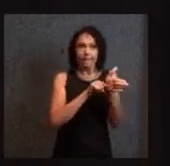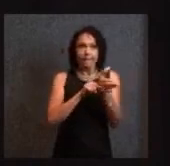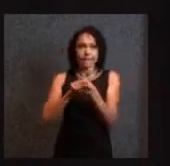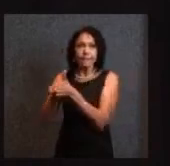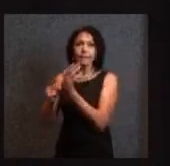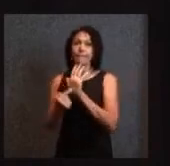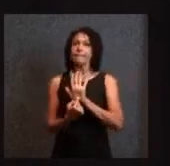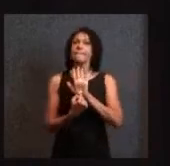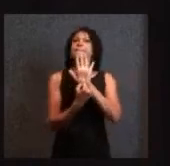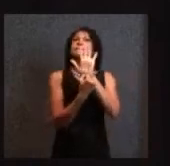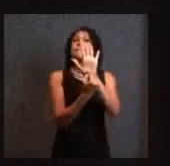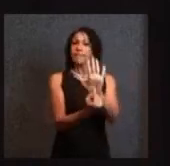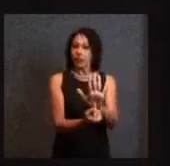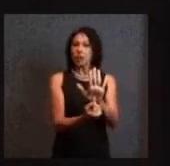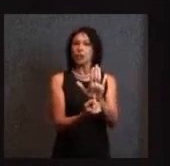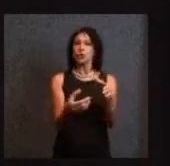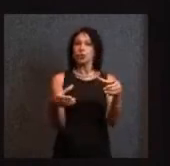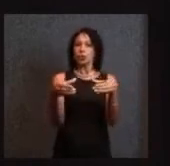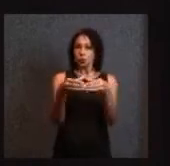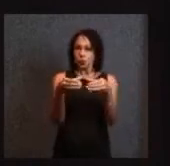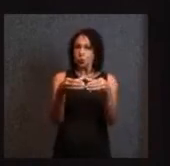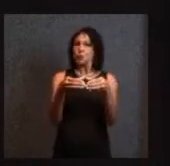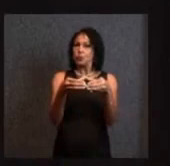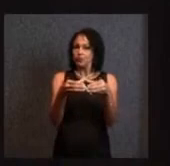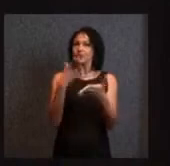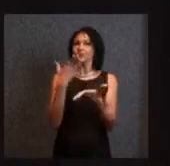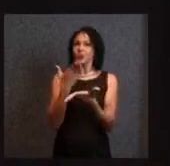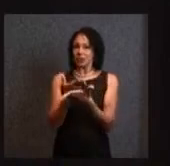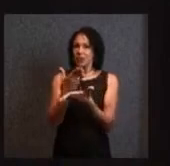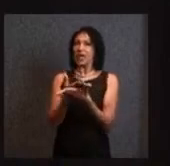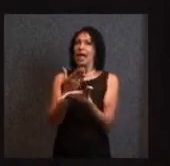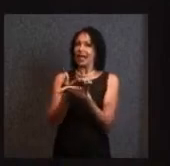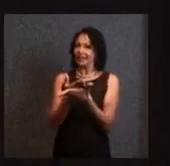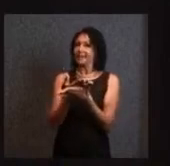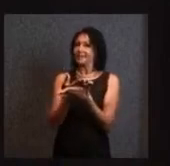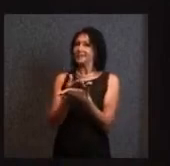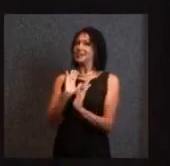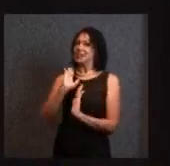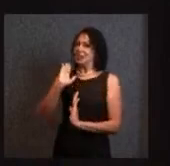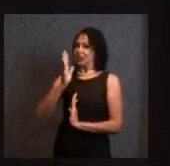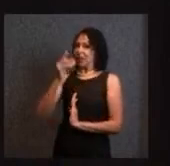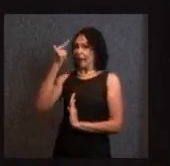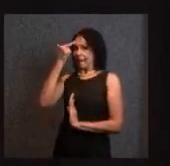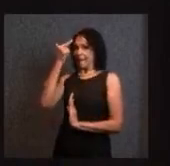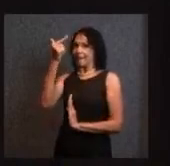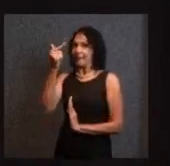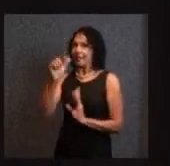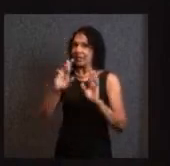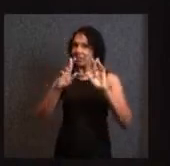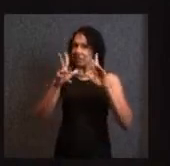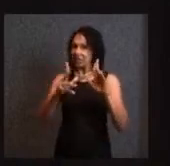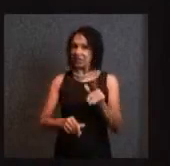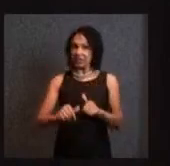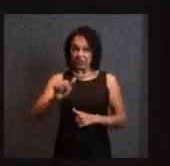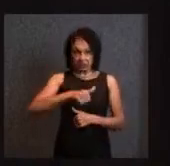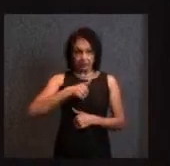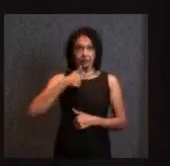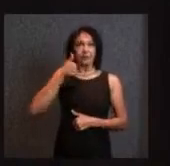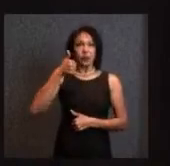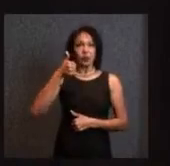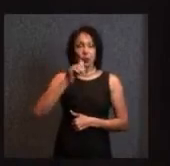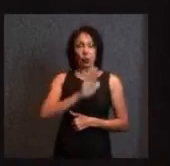revelado que redes educacionais que conseguem os melhores resultados de aprendizagem dos